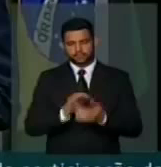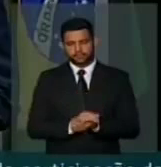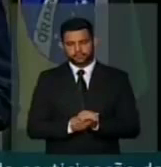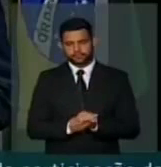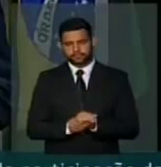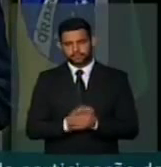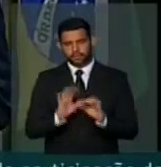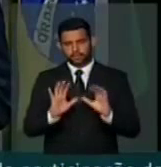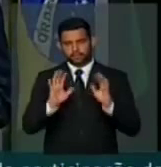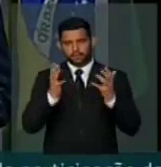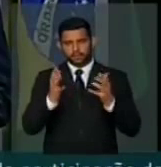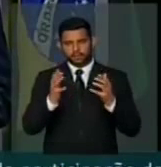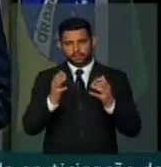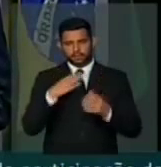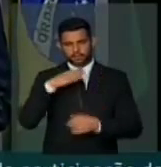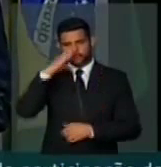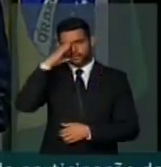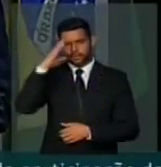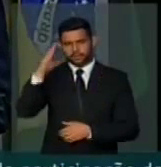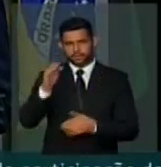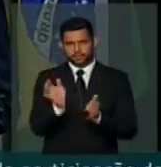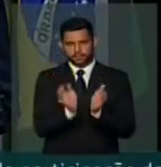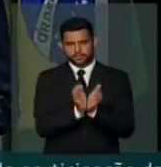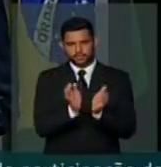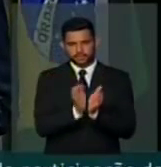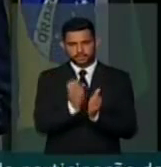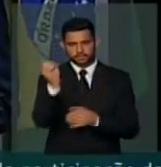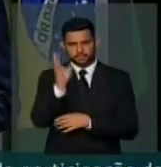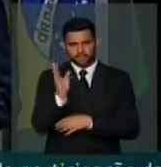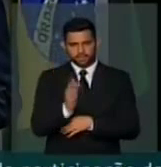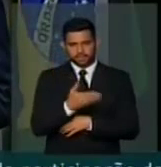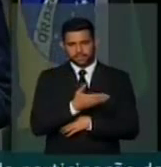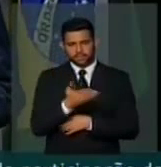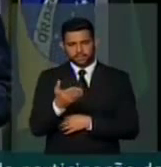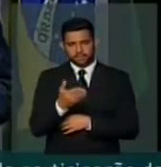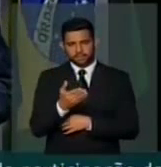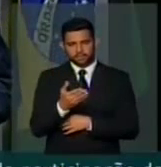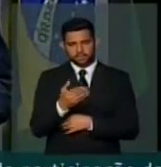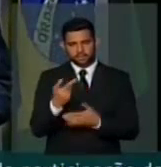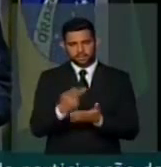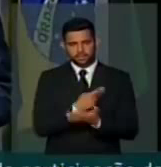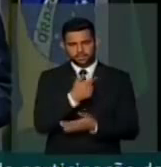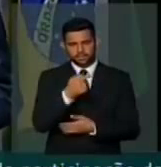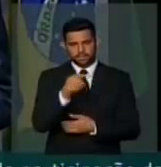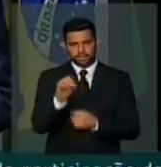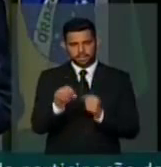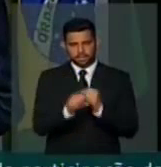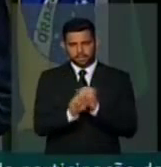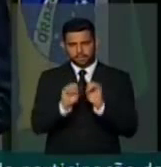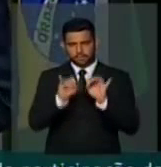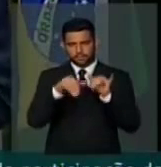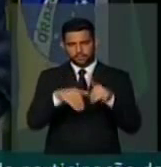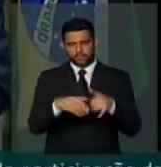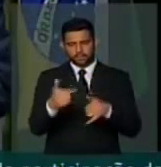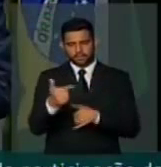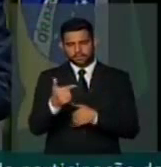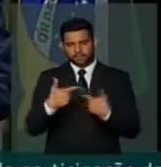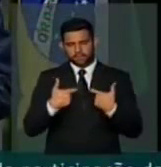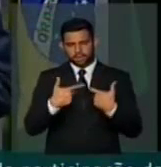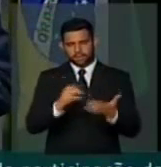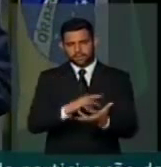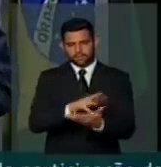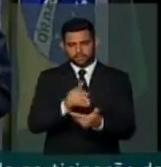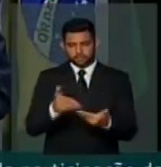em homenagem aos pracinha da Força Expedicionária Brasileira por ocasião dos 70 anos do fim da Segunda Guerra